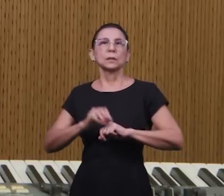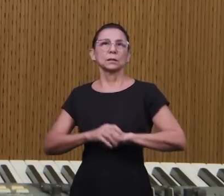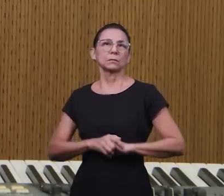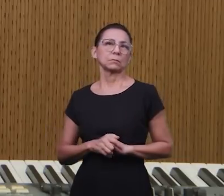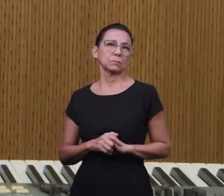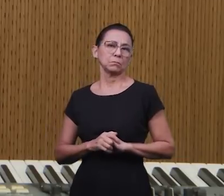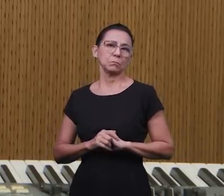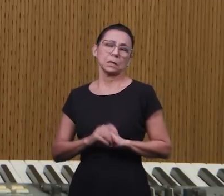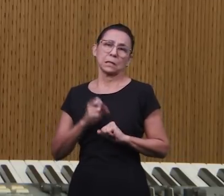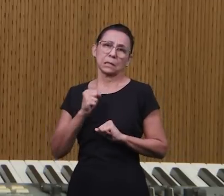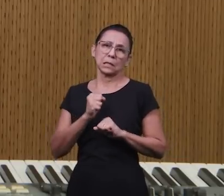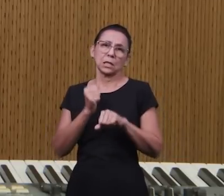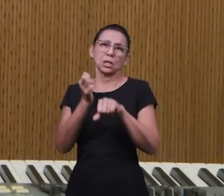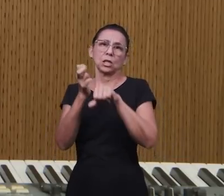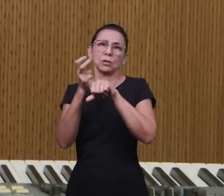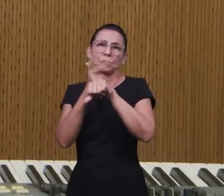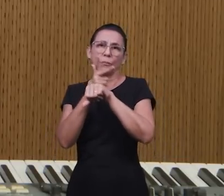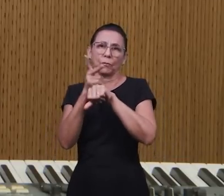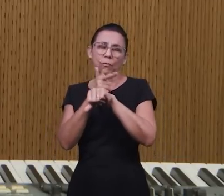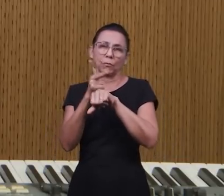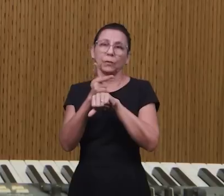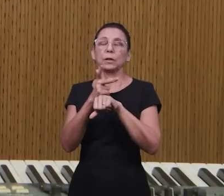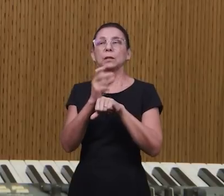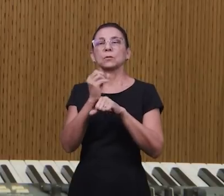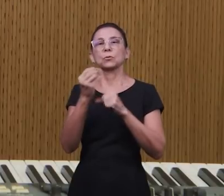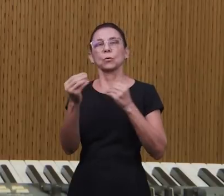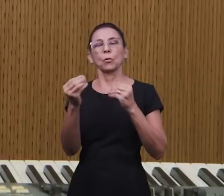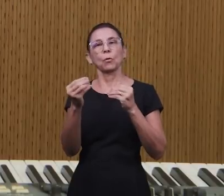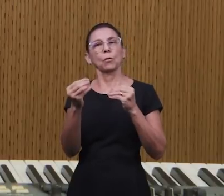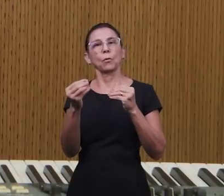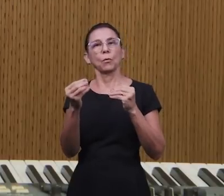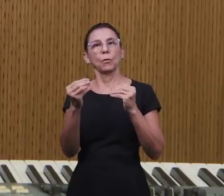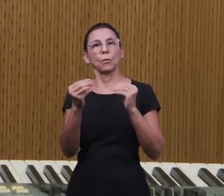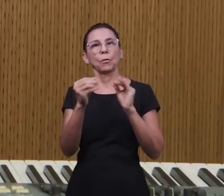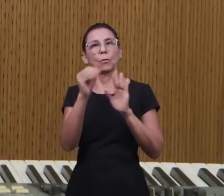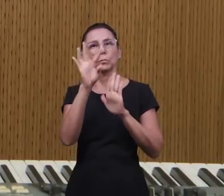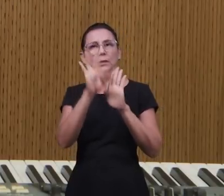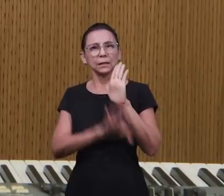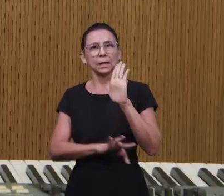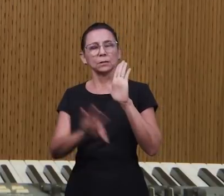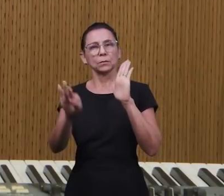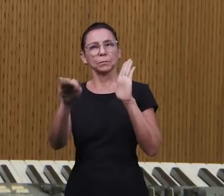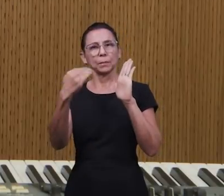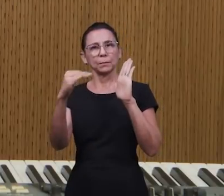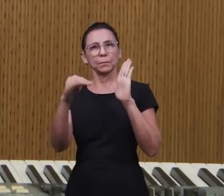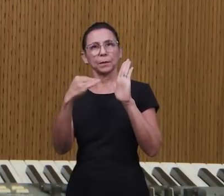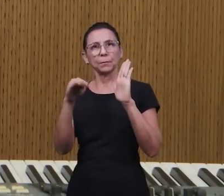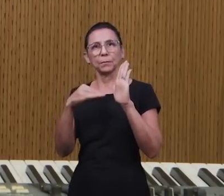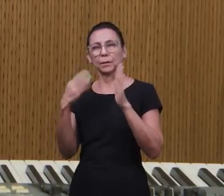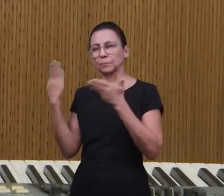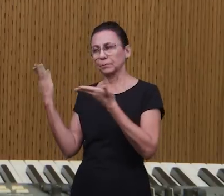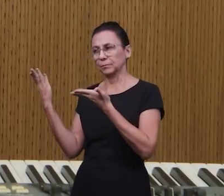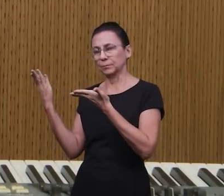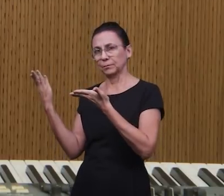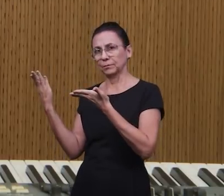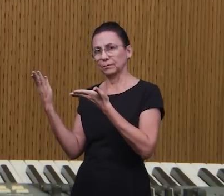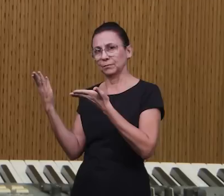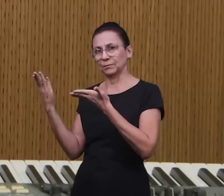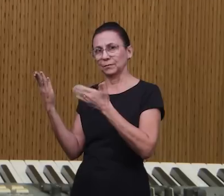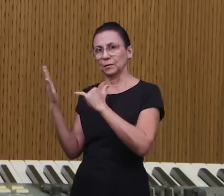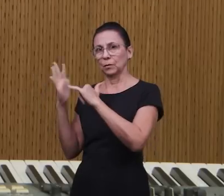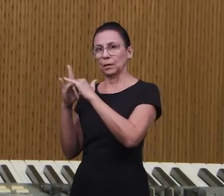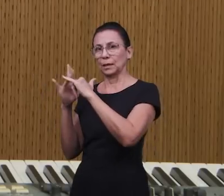Se você quiser nos enviar um vídeo ou um texto mesmo falando sobre as suas dúvidas, esse será o nosso canal